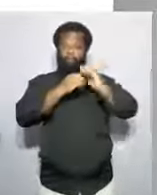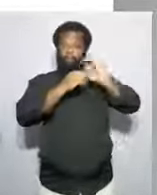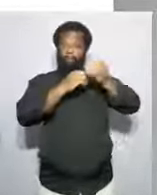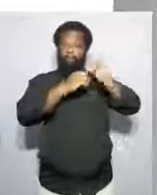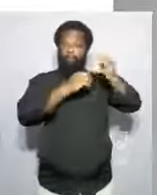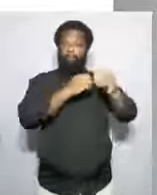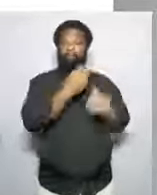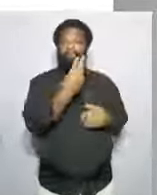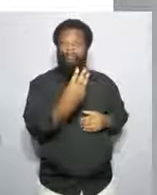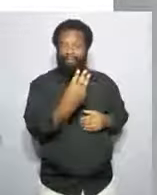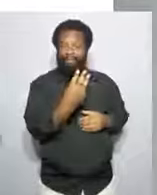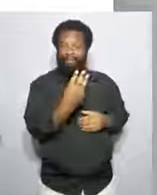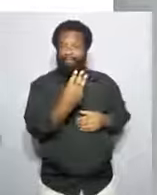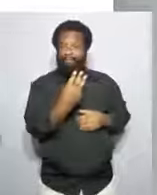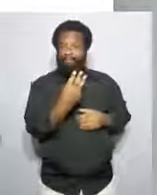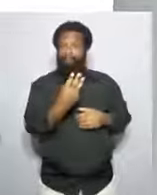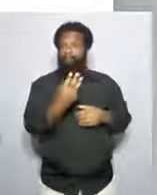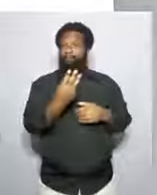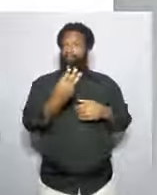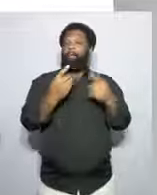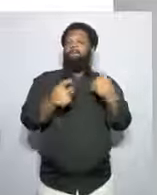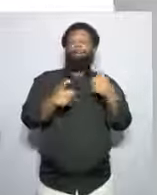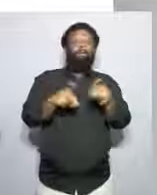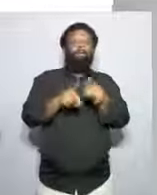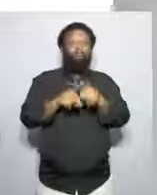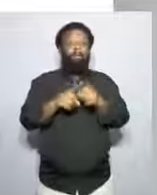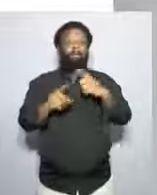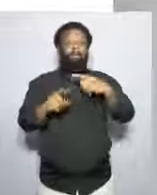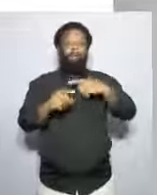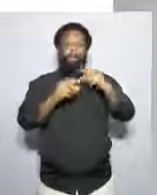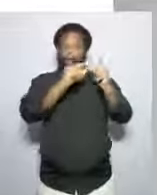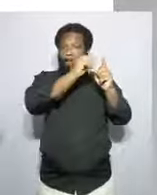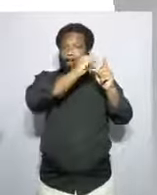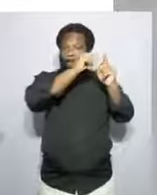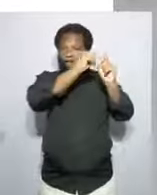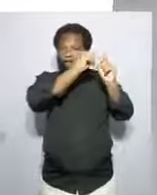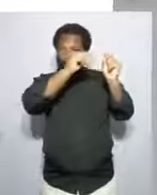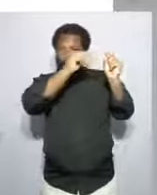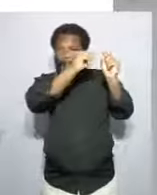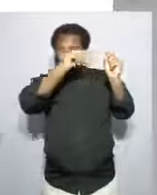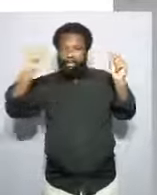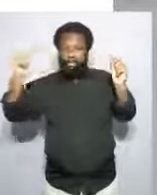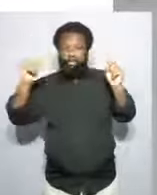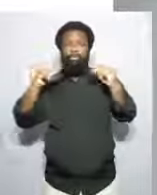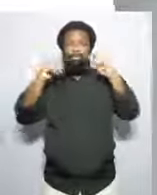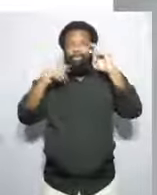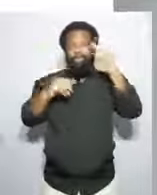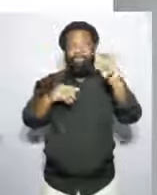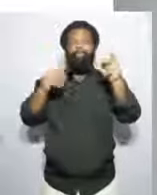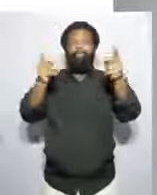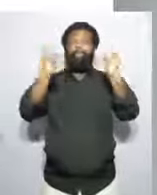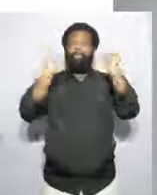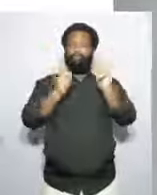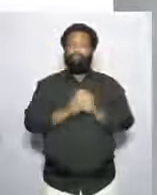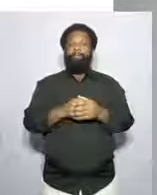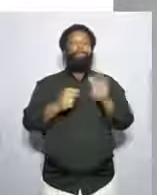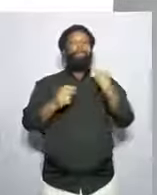camadas eletrônicas. Como o próprio período dele já nos mostra, tudo bem? Então, isso é